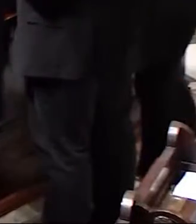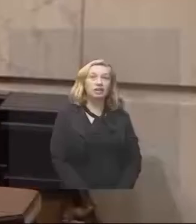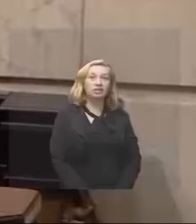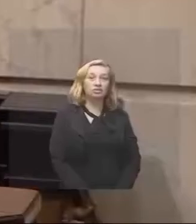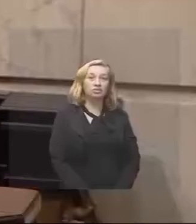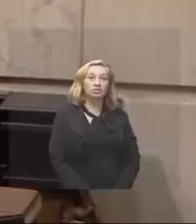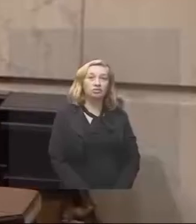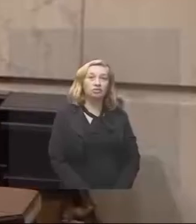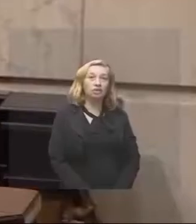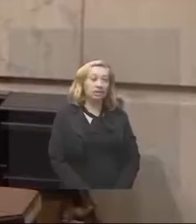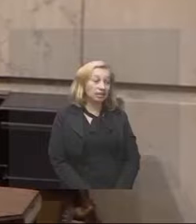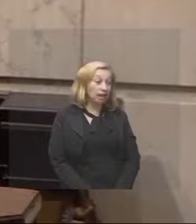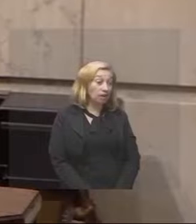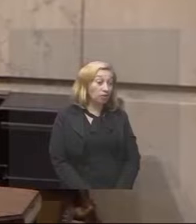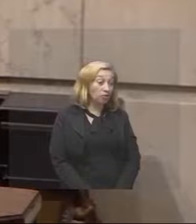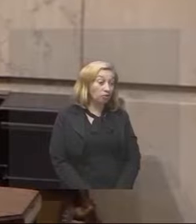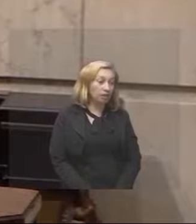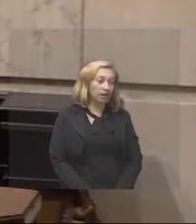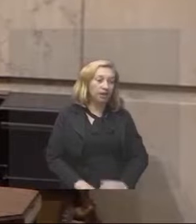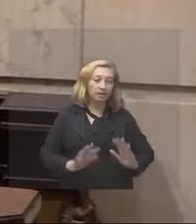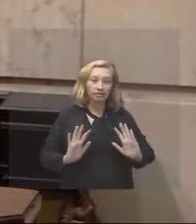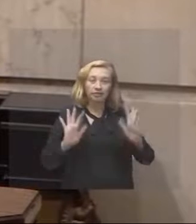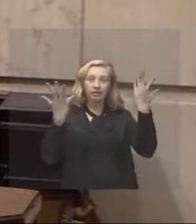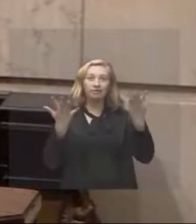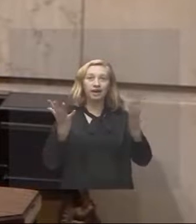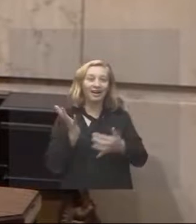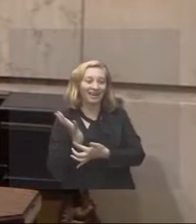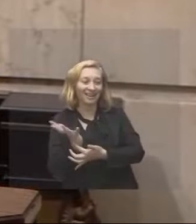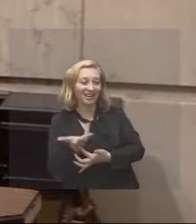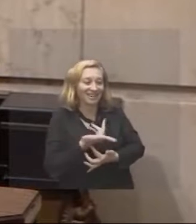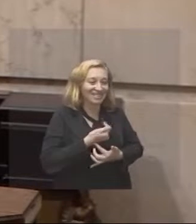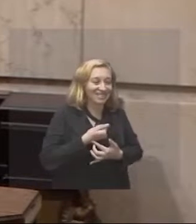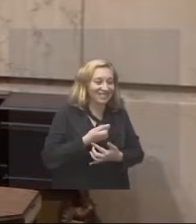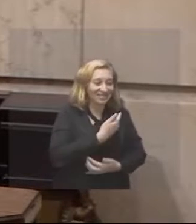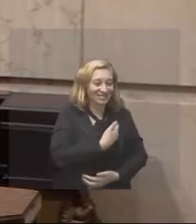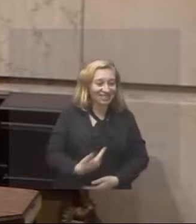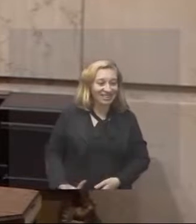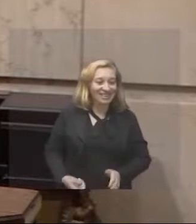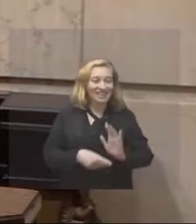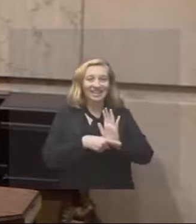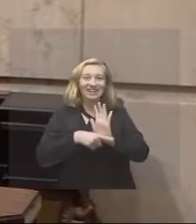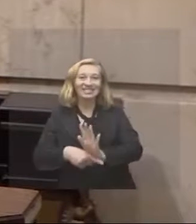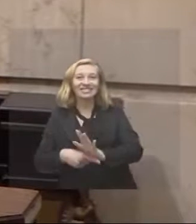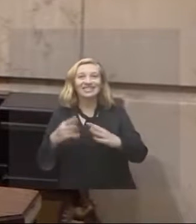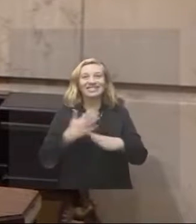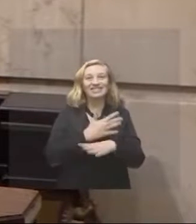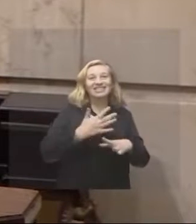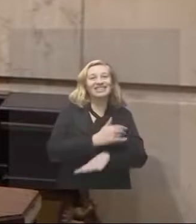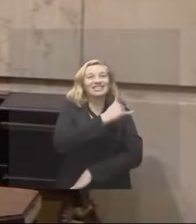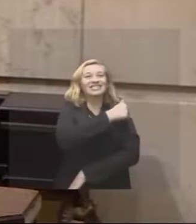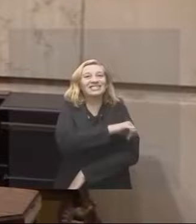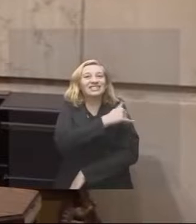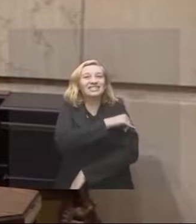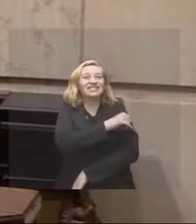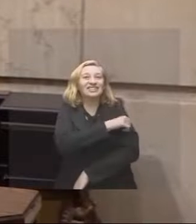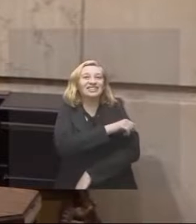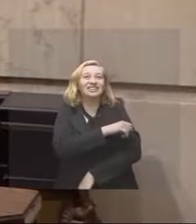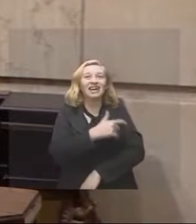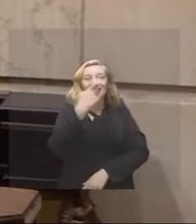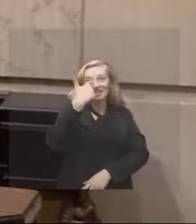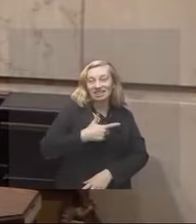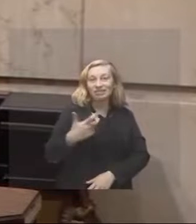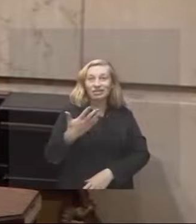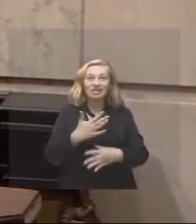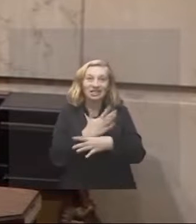Raimon. Viva a arte pública! Que ajuda a cidade do Rio de Janeiro a ser uma